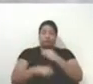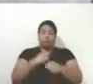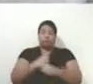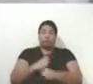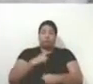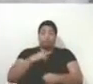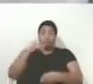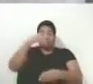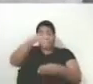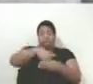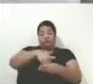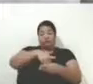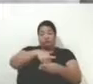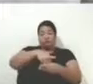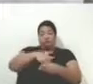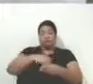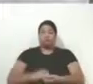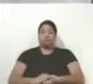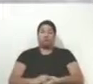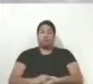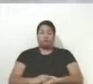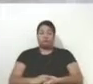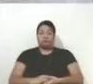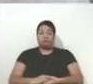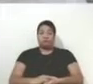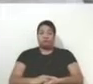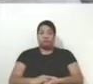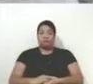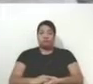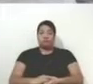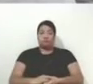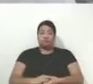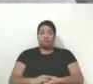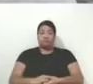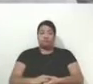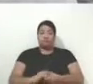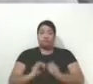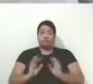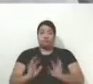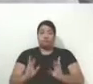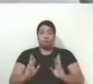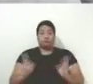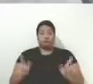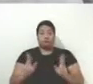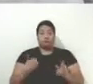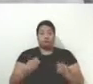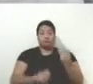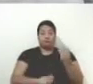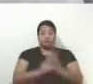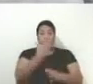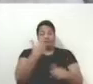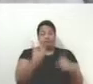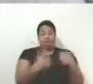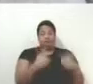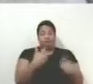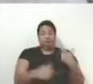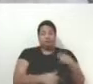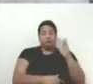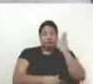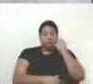as diferenças entre criação de cargos para servidor público